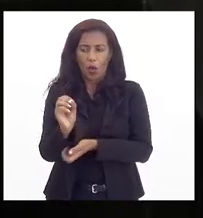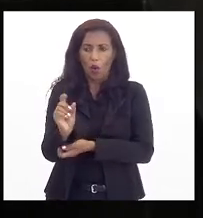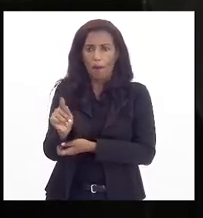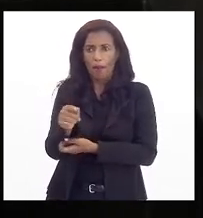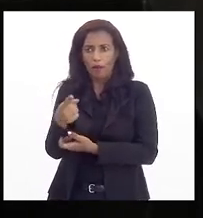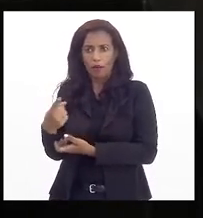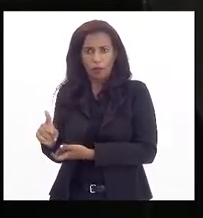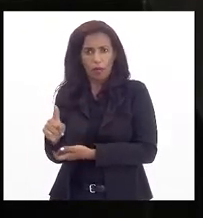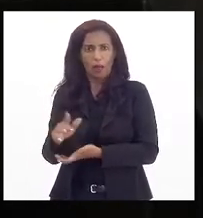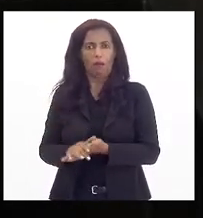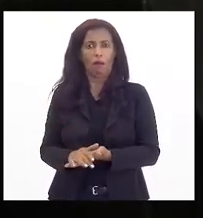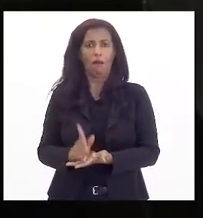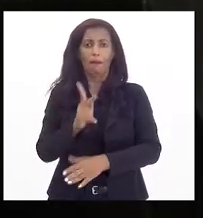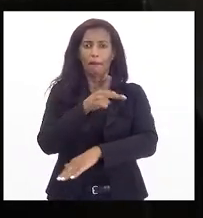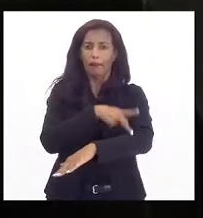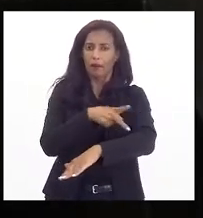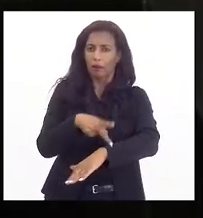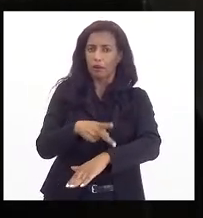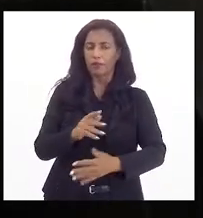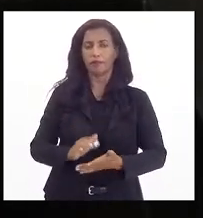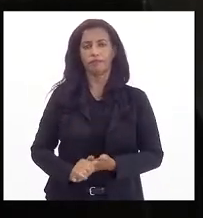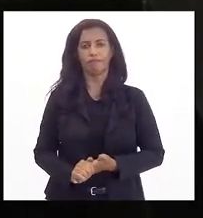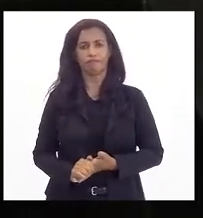operacionais, pedagógicas,